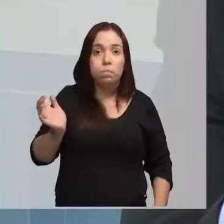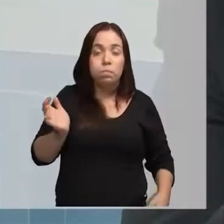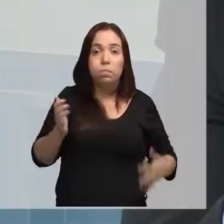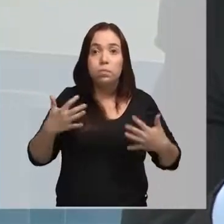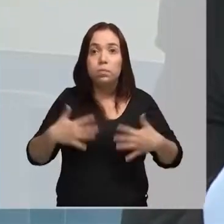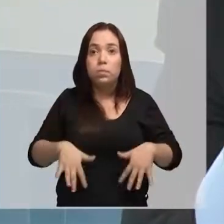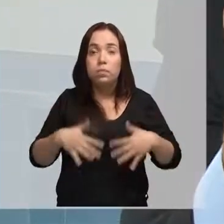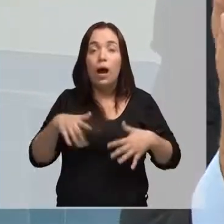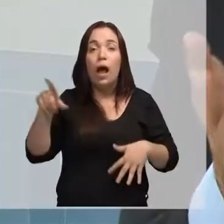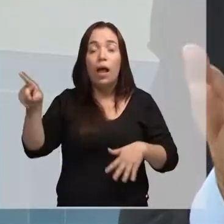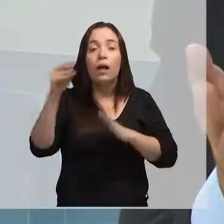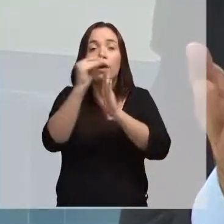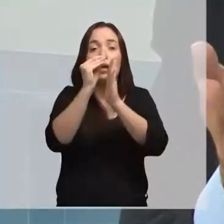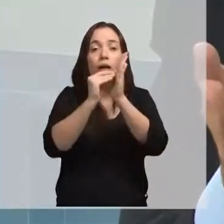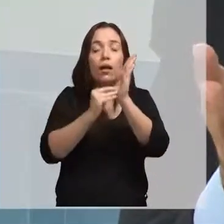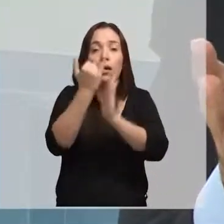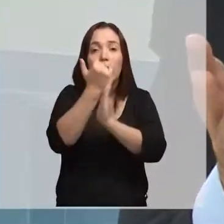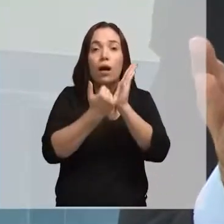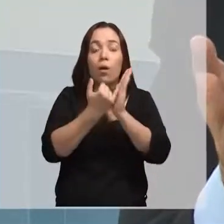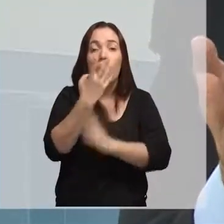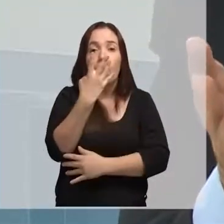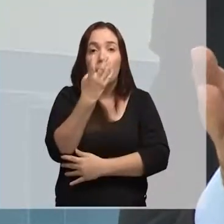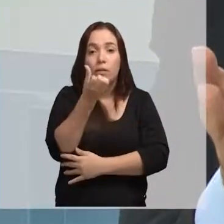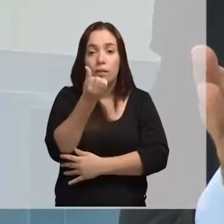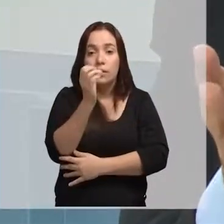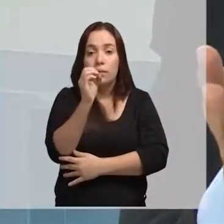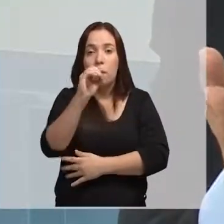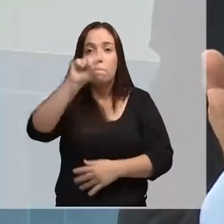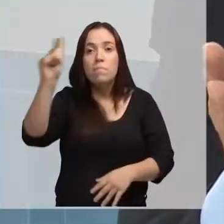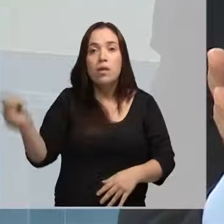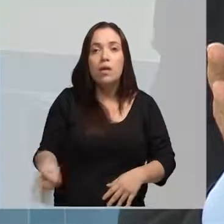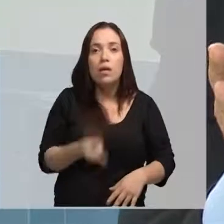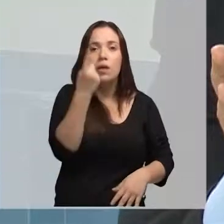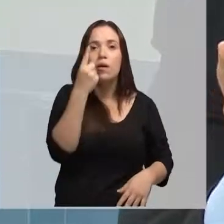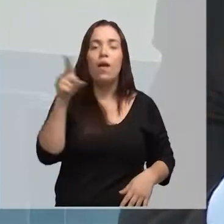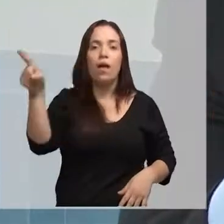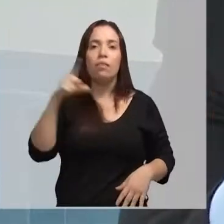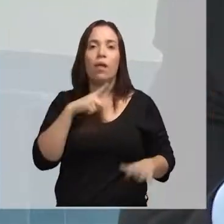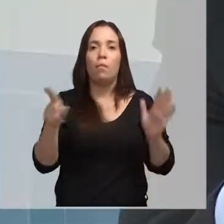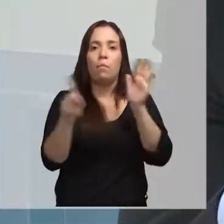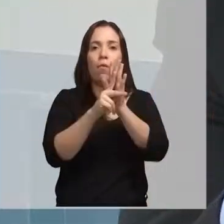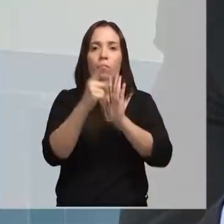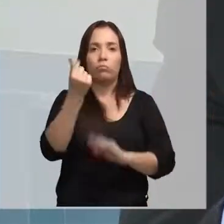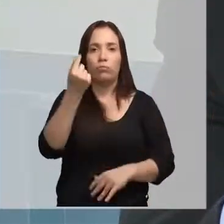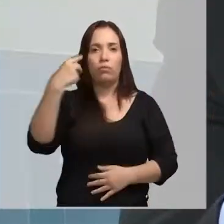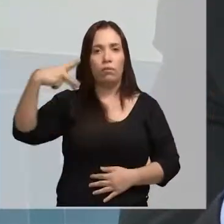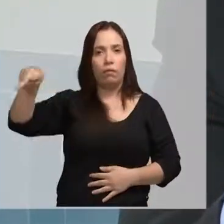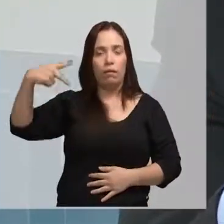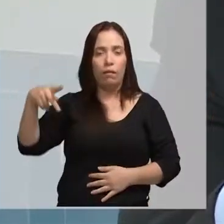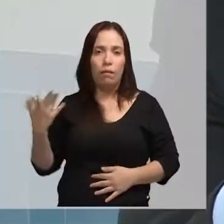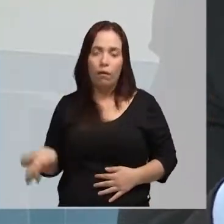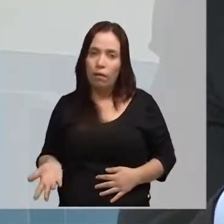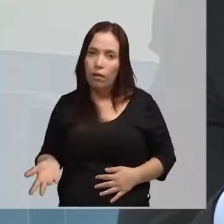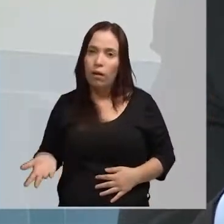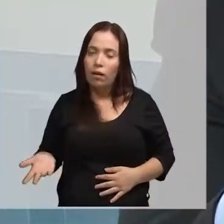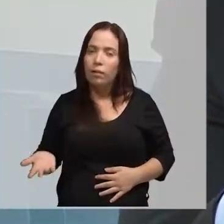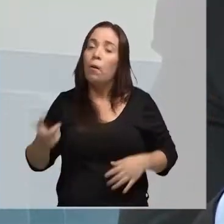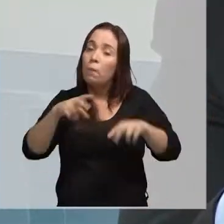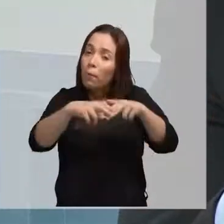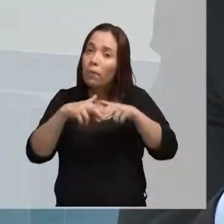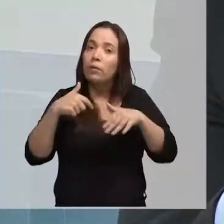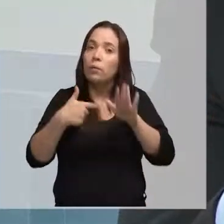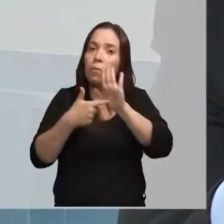Declarou 460 milhões de reais de patrimônio. Então, eu estou querendo dizer para você como funciona a eleição nesse